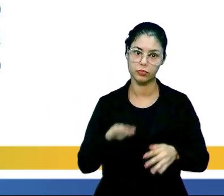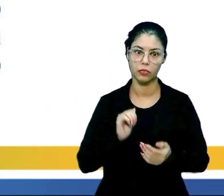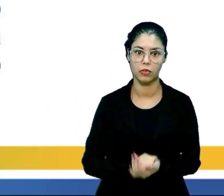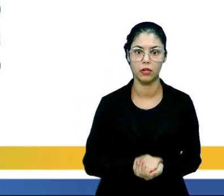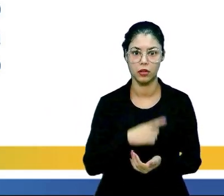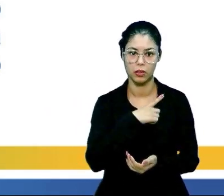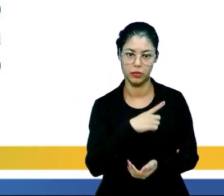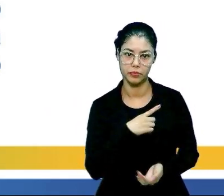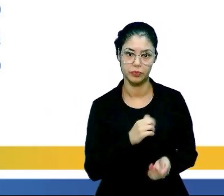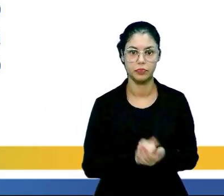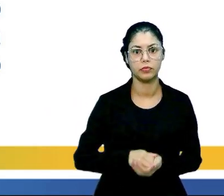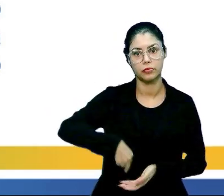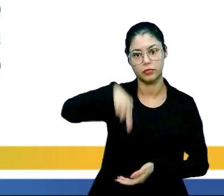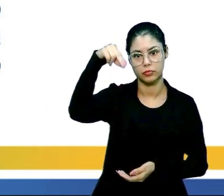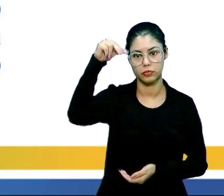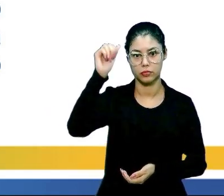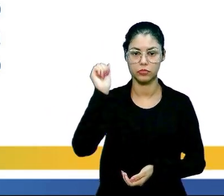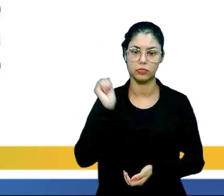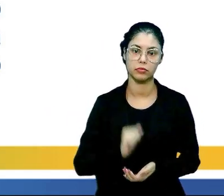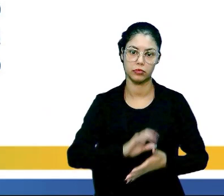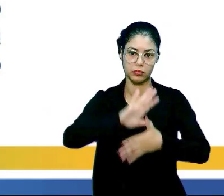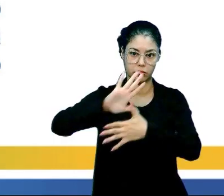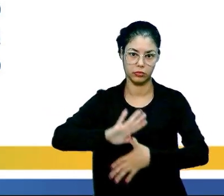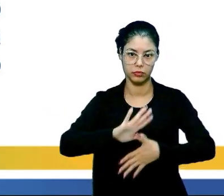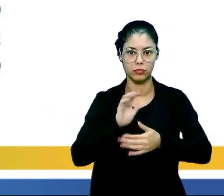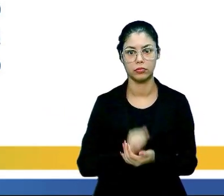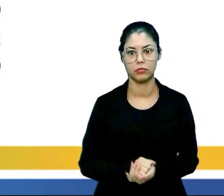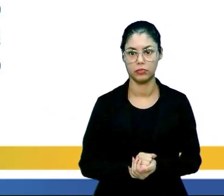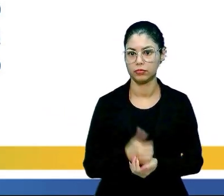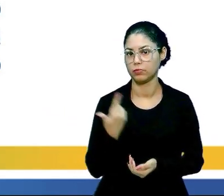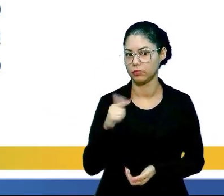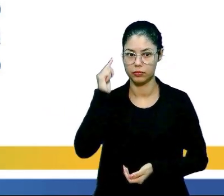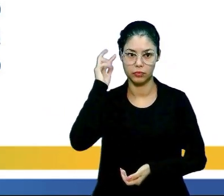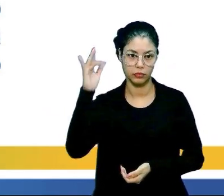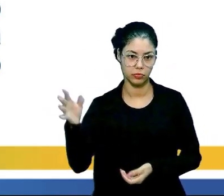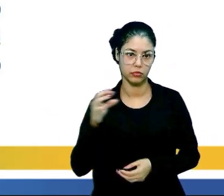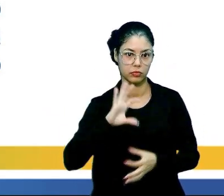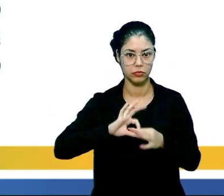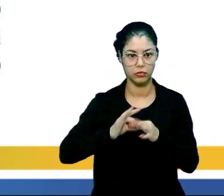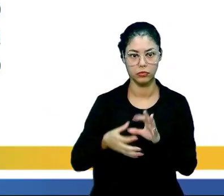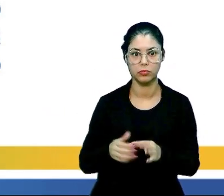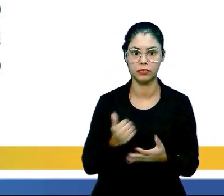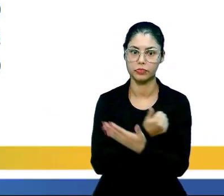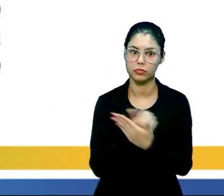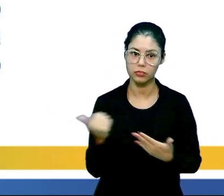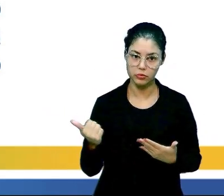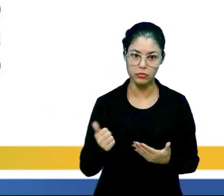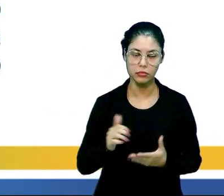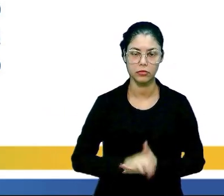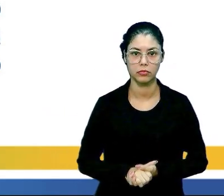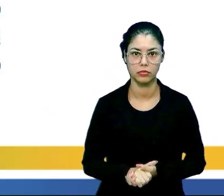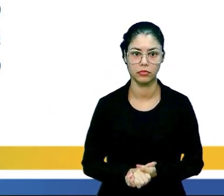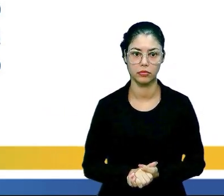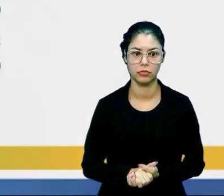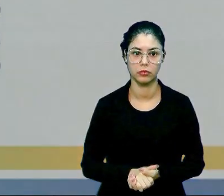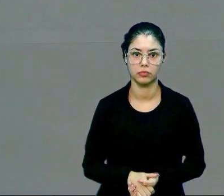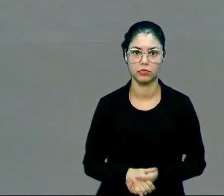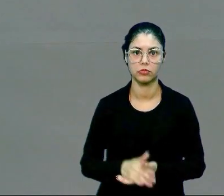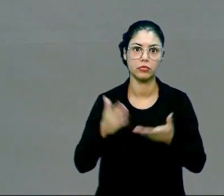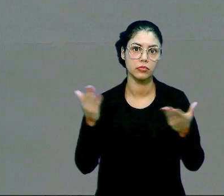resolvida a fim de que o longa norte-americano não mais reflita o contexto atual da